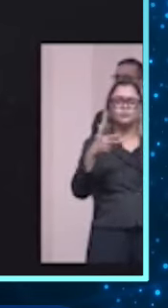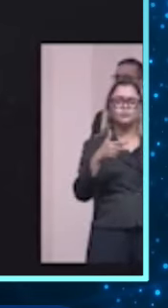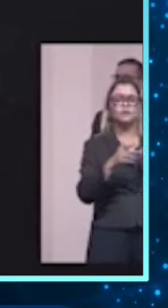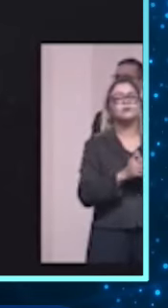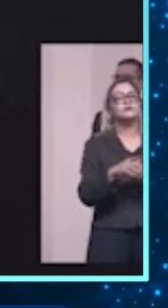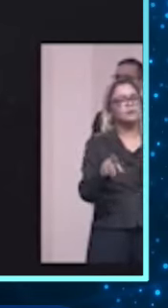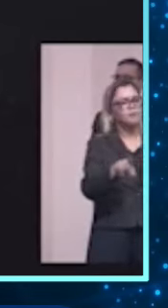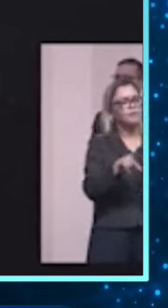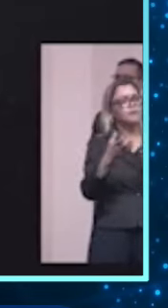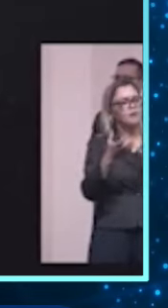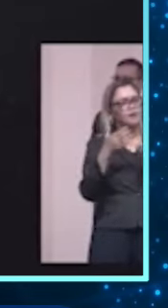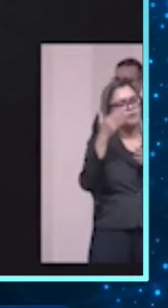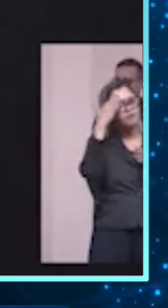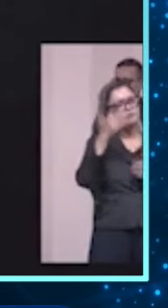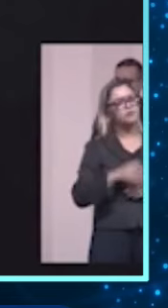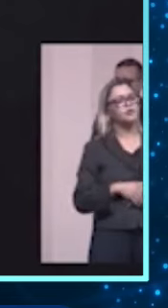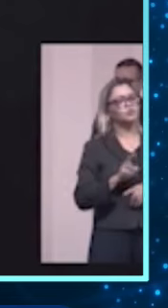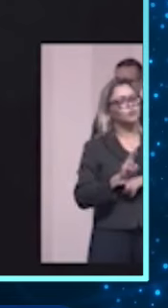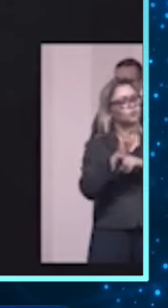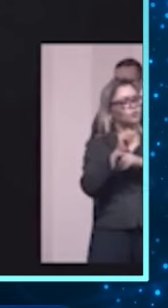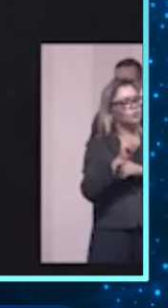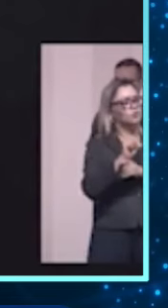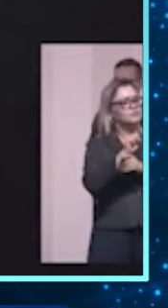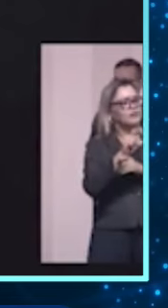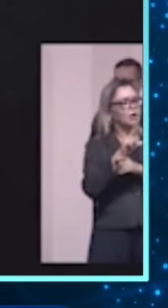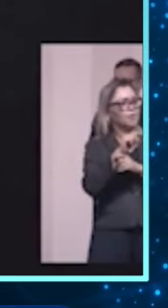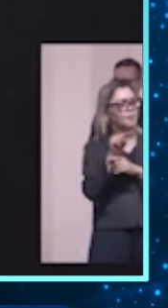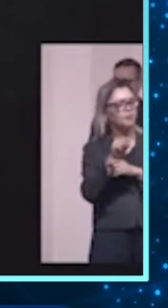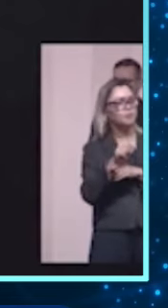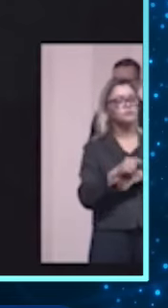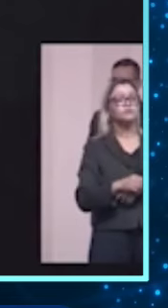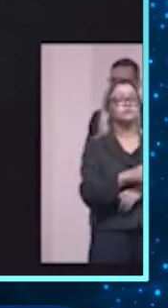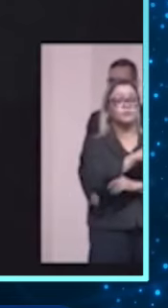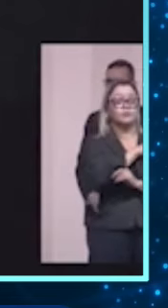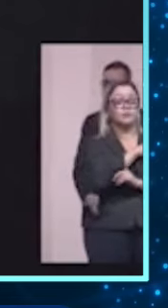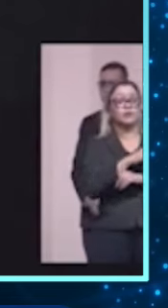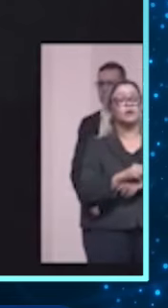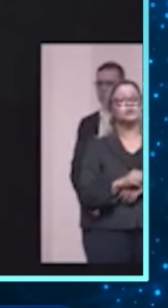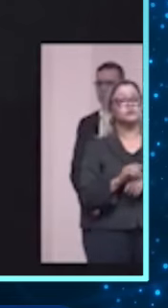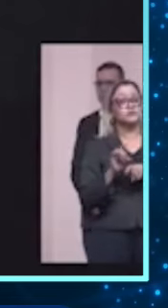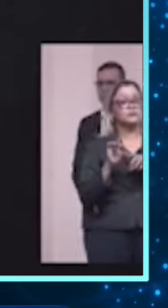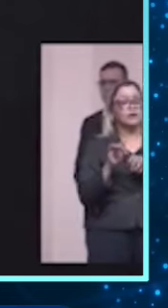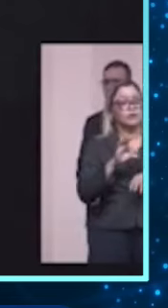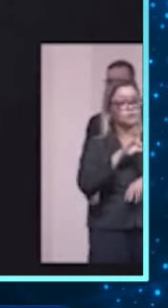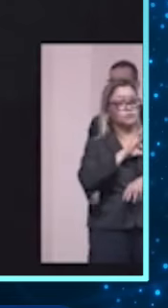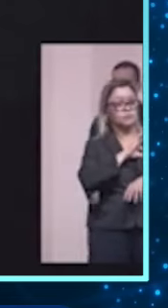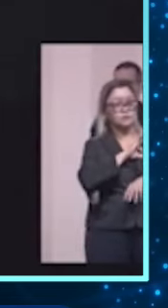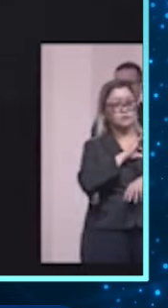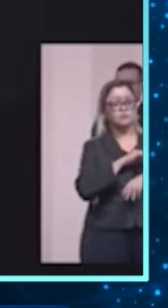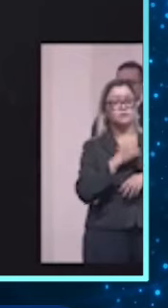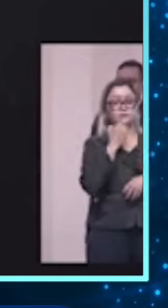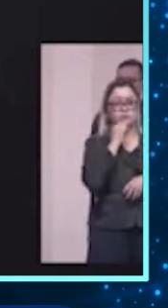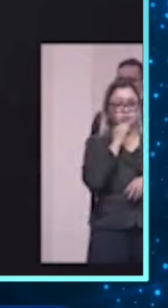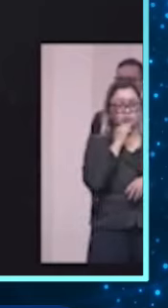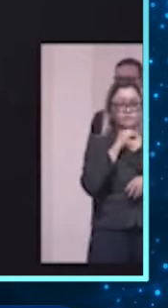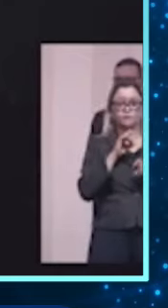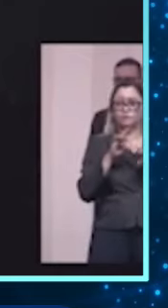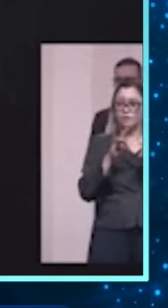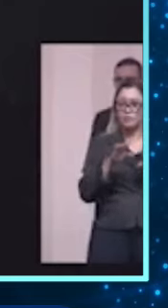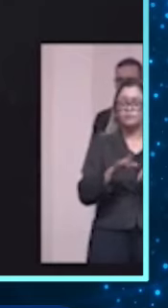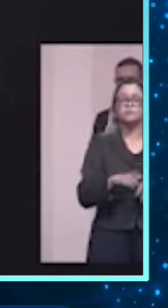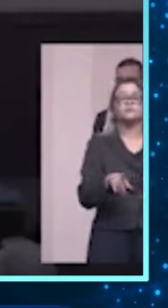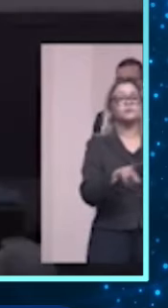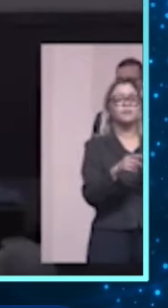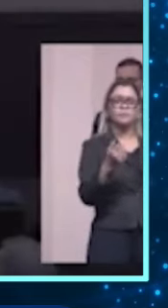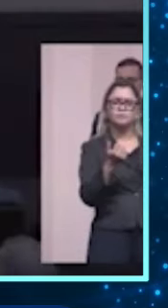você possa ter adiante eu entendo o pragmatismo eu consigo entender aquele ponto de vista de bom para eu executar o que eu prometi o que eu me